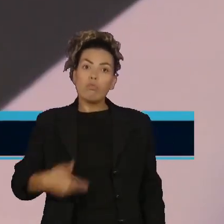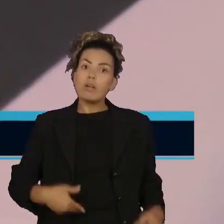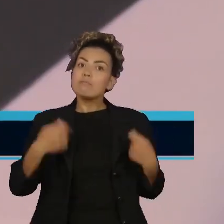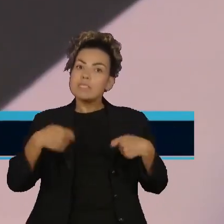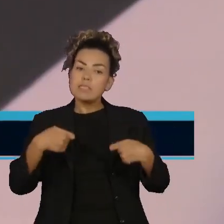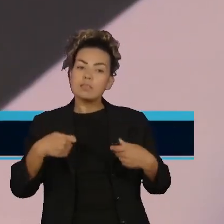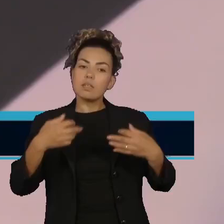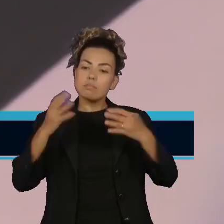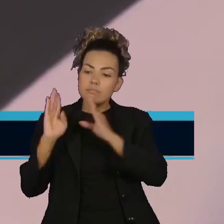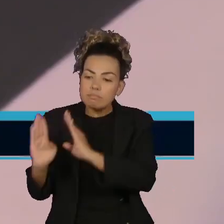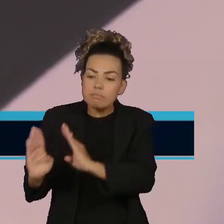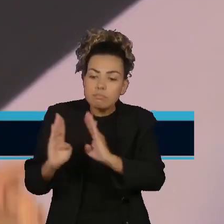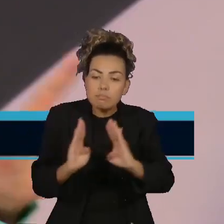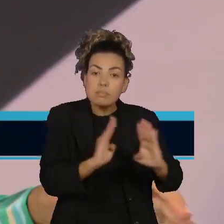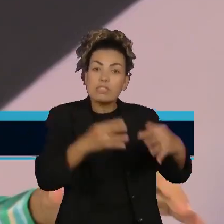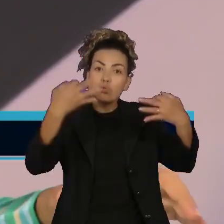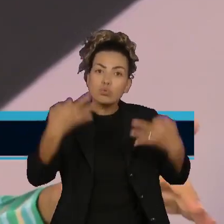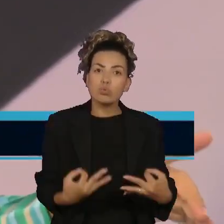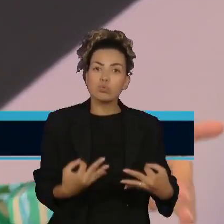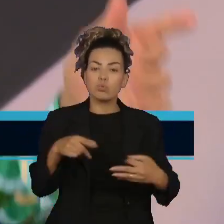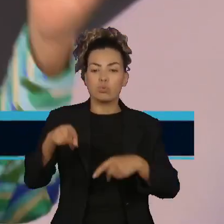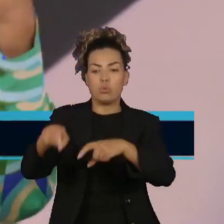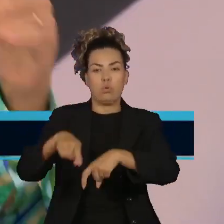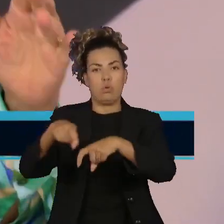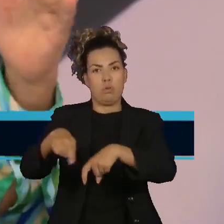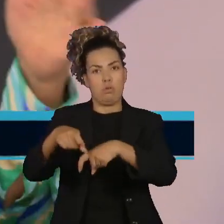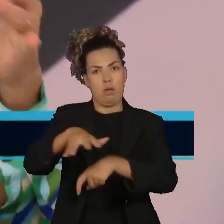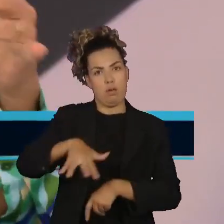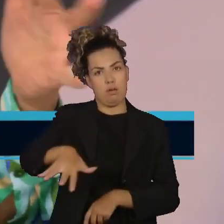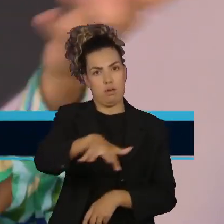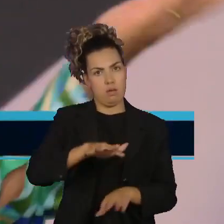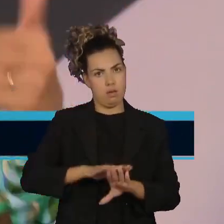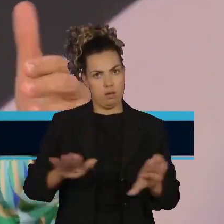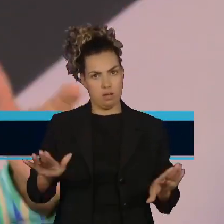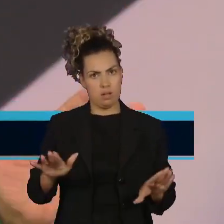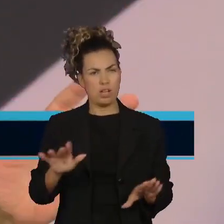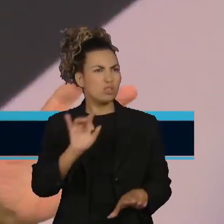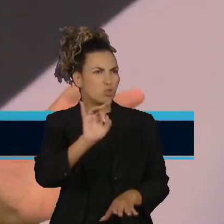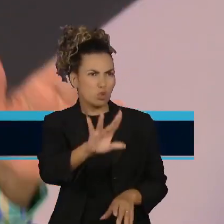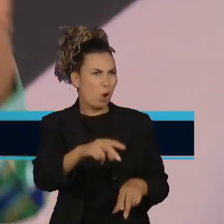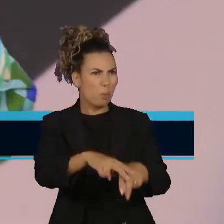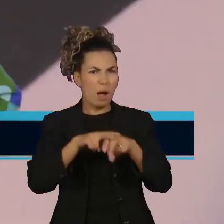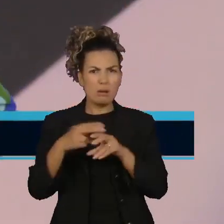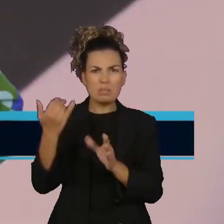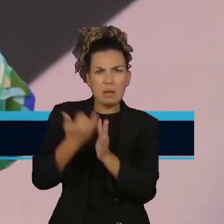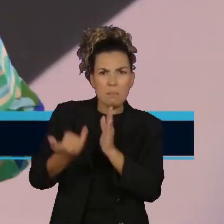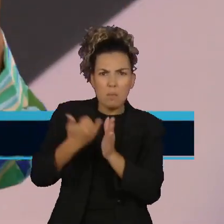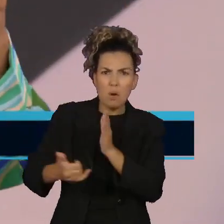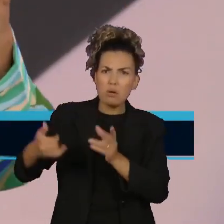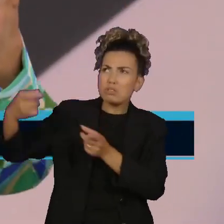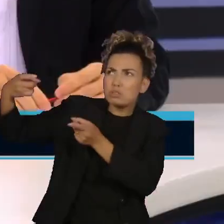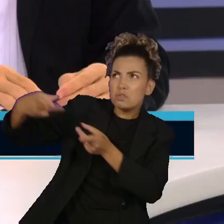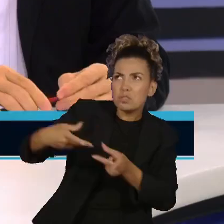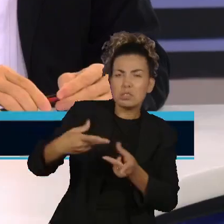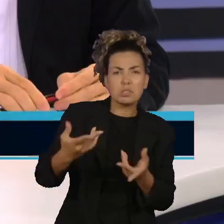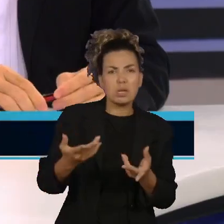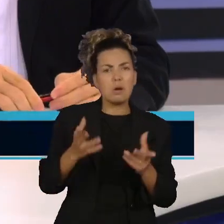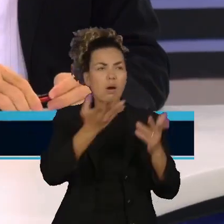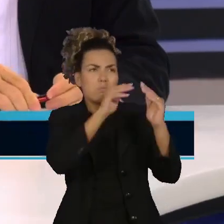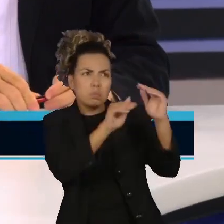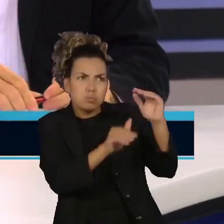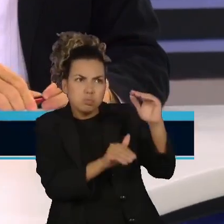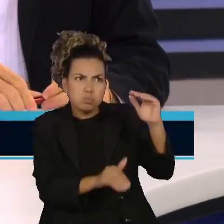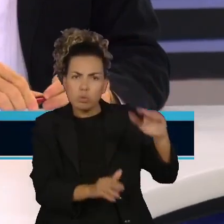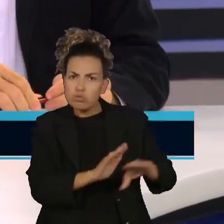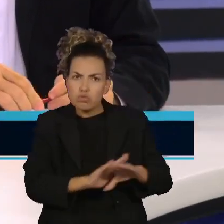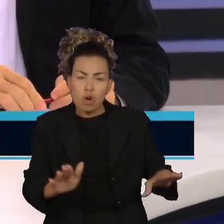agricultura com mais intensidade, não só com o imposto de importação, com o estoque regulador, mas a